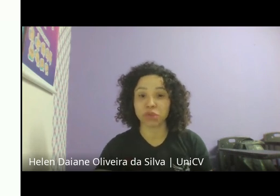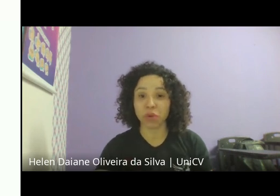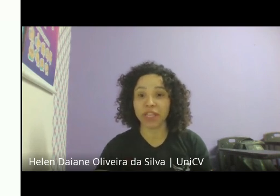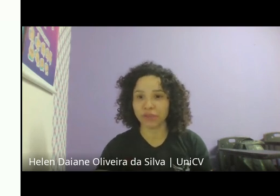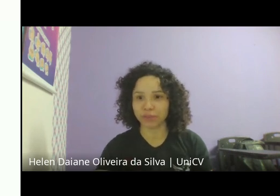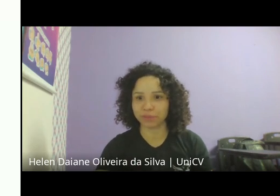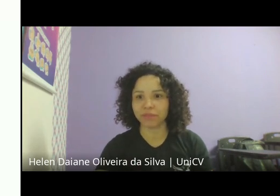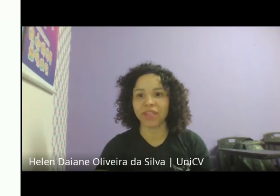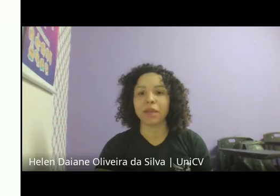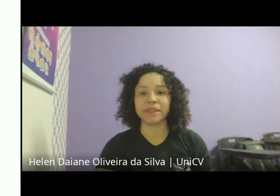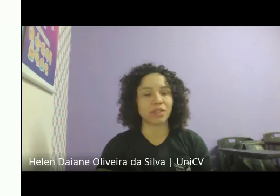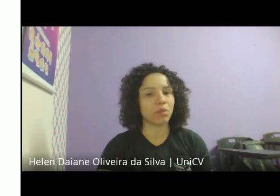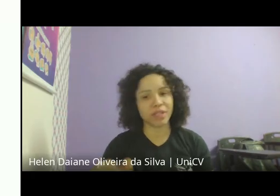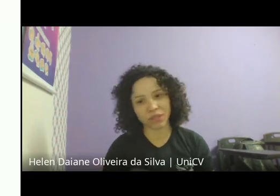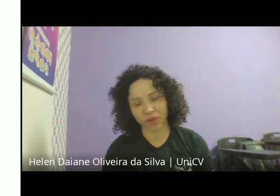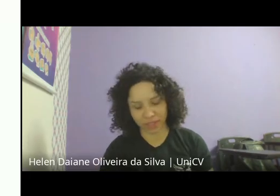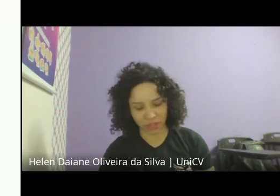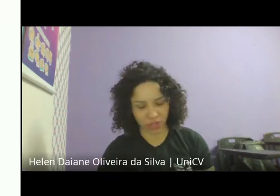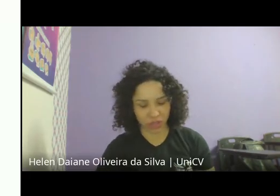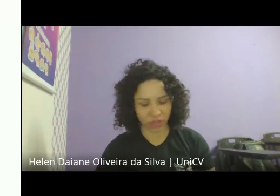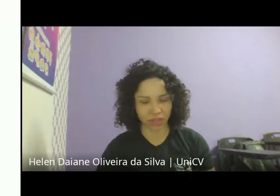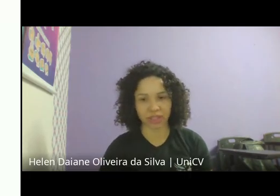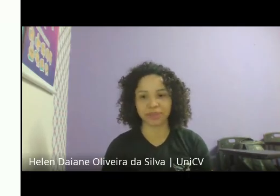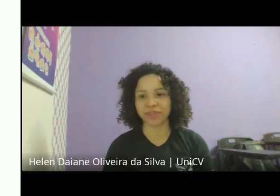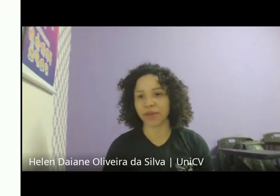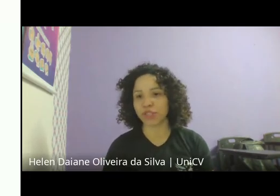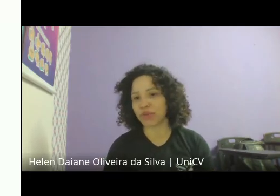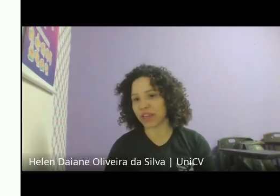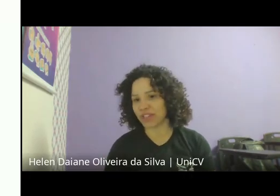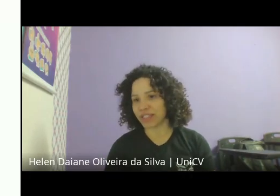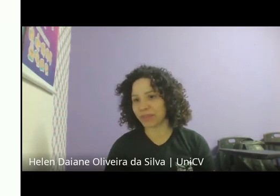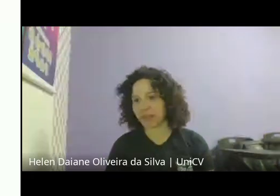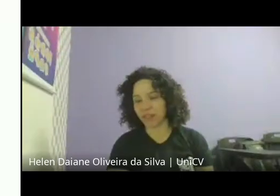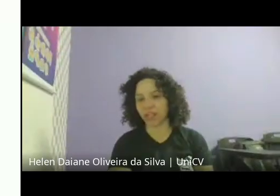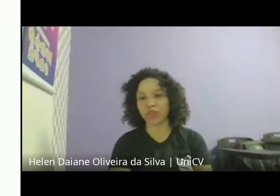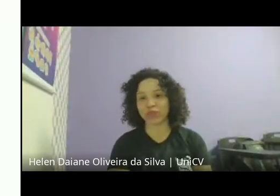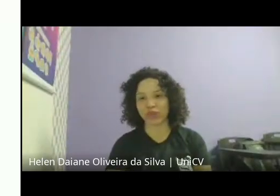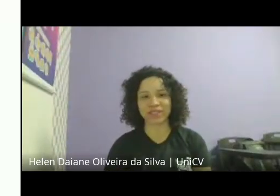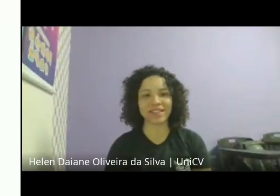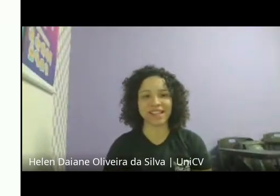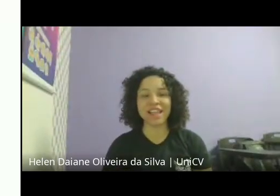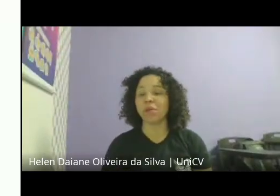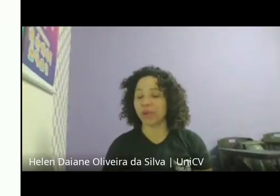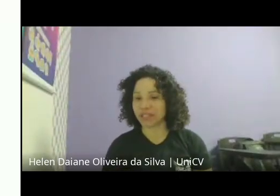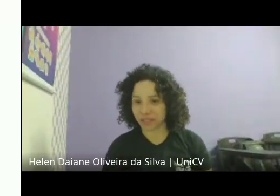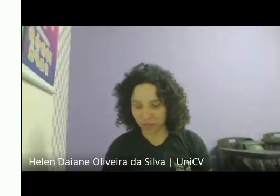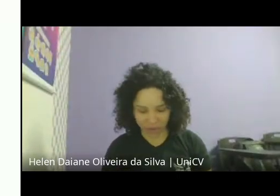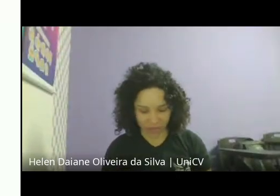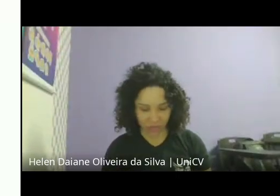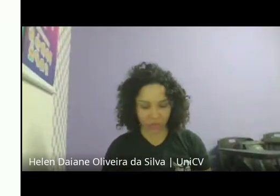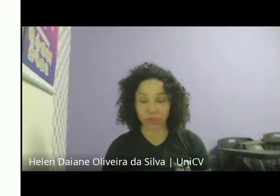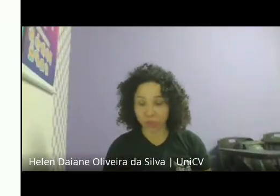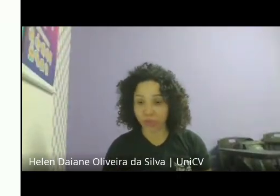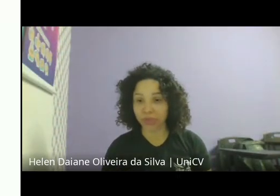é um som horrível. Mas eu tenho muitas histórias, tá, gente? Eu acho que eu vou ter que fazer uma disciplina só, histórias. Muitas